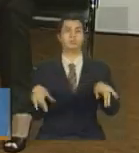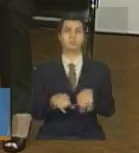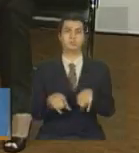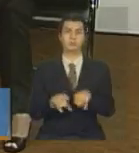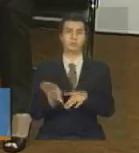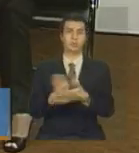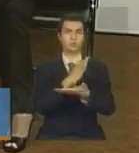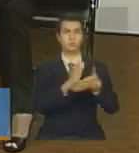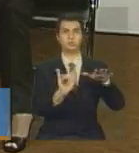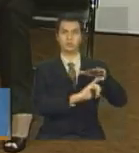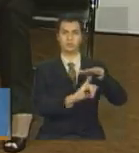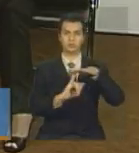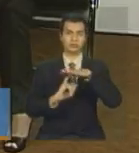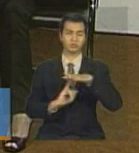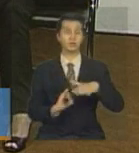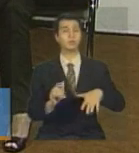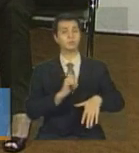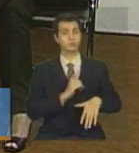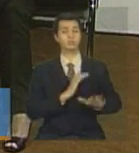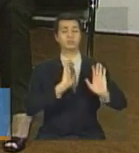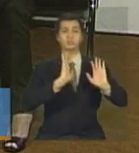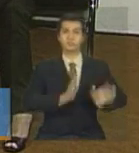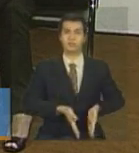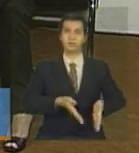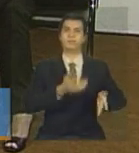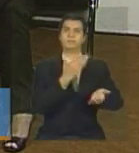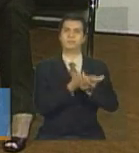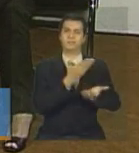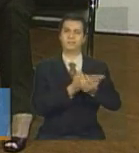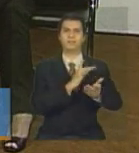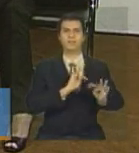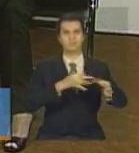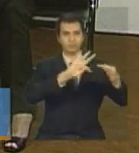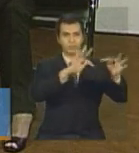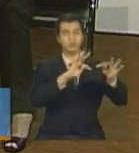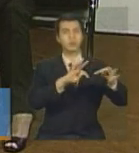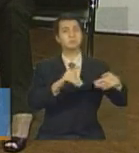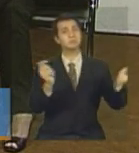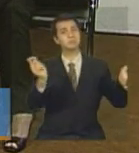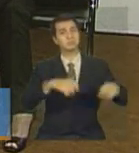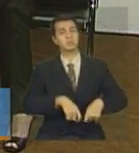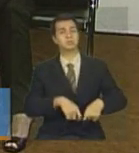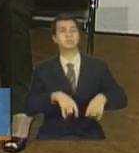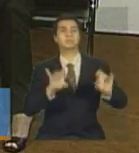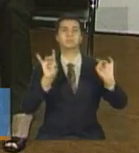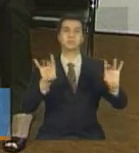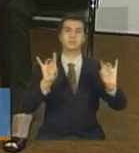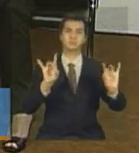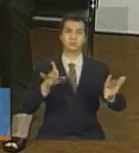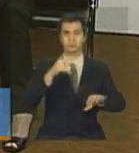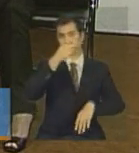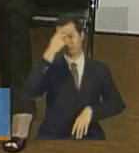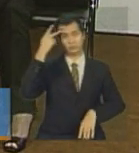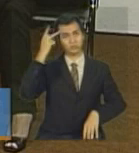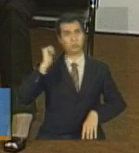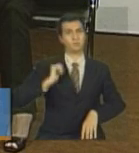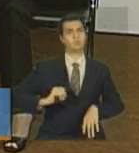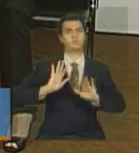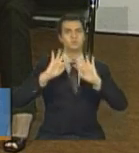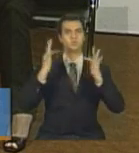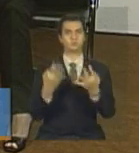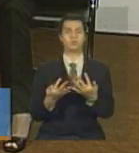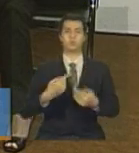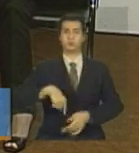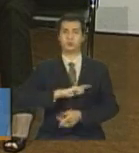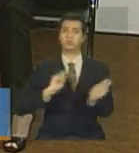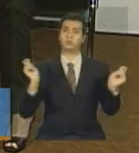que oferecem educação profissional e tecnológica para que, a partir de uma demanda especificada de beneficiários de Bolsa Família, a gente possa,